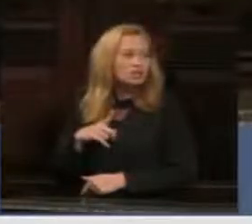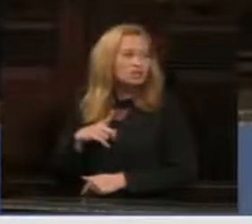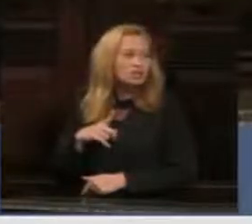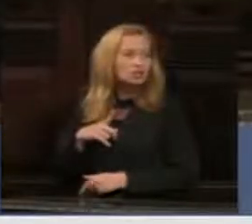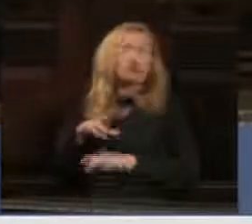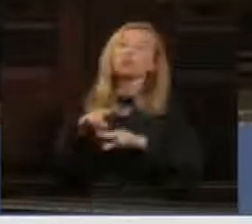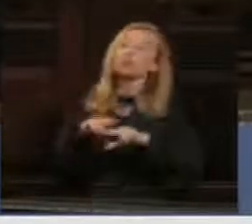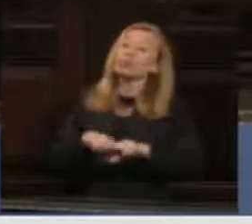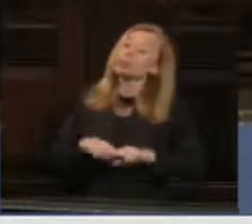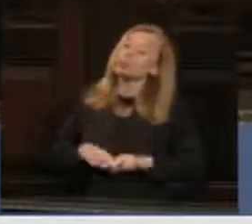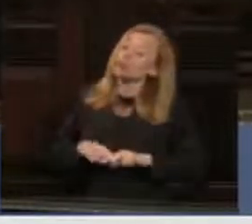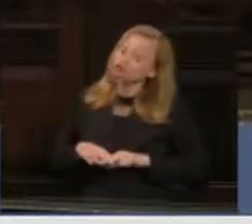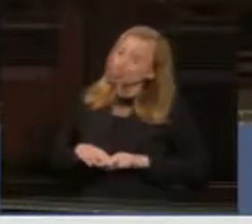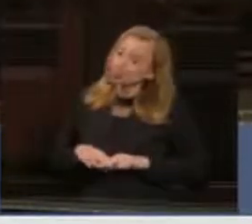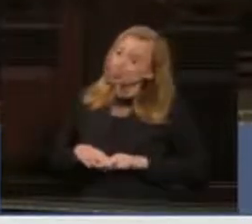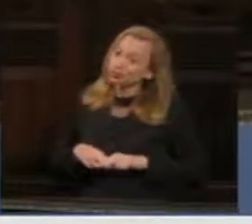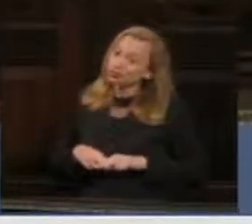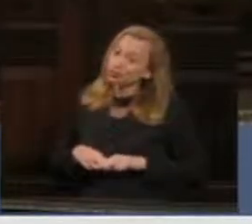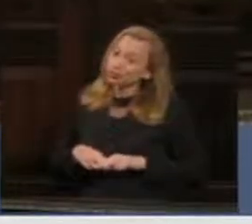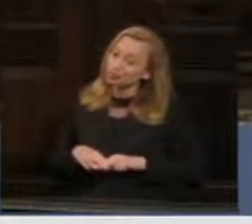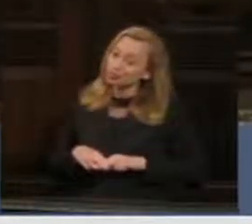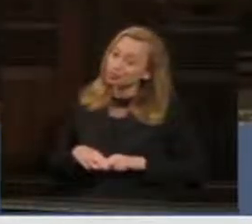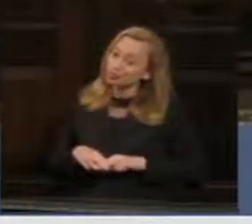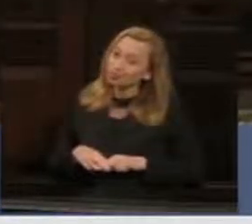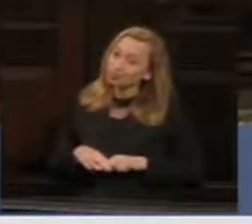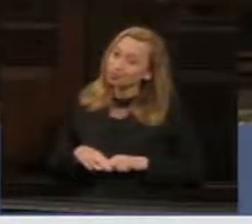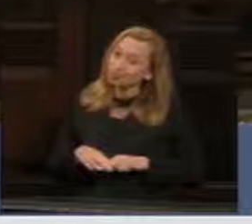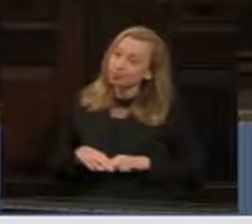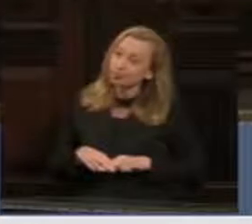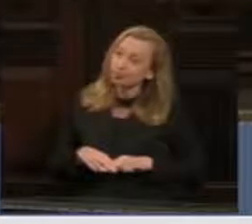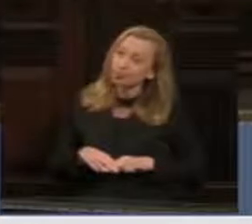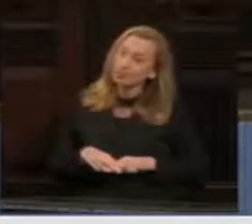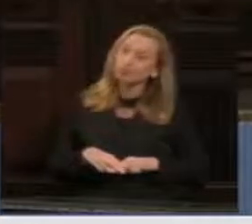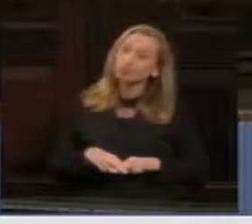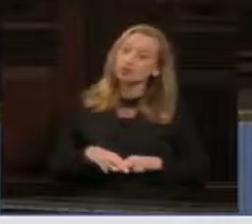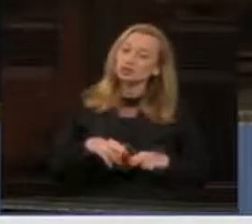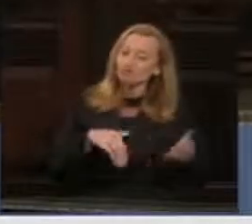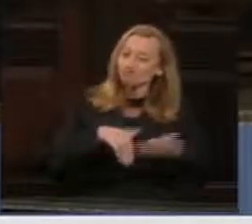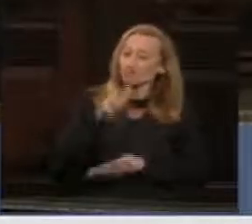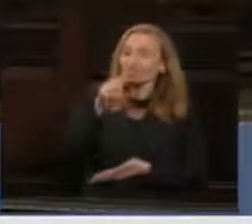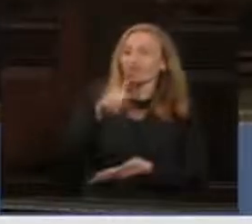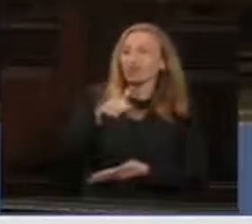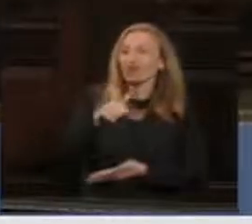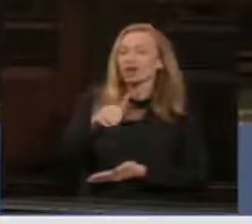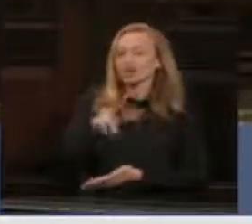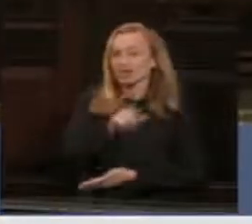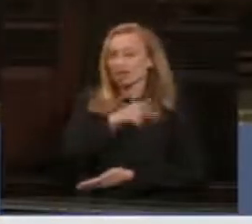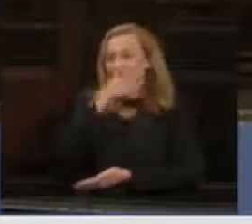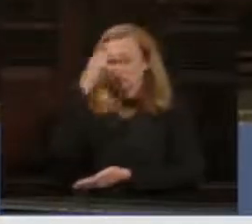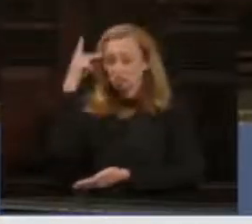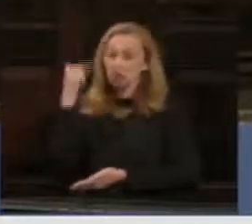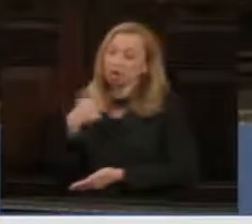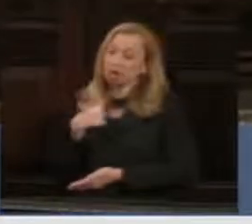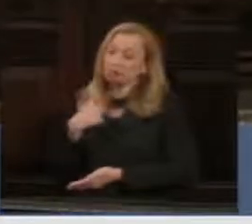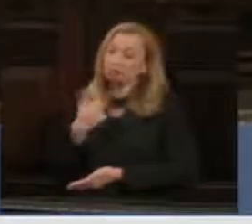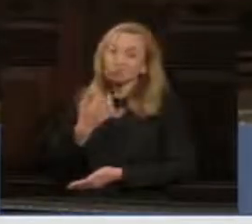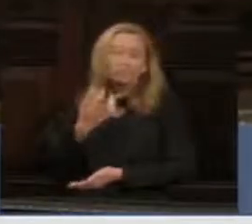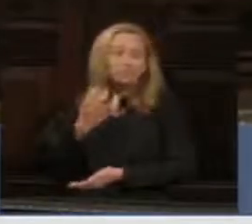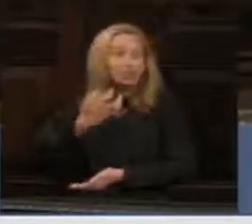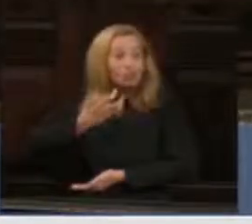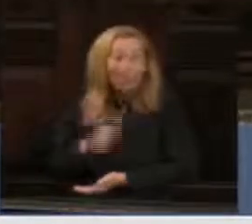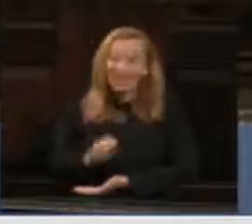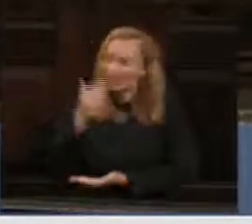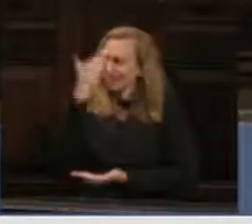tenha sido o verdadeiro motivo dessas demissões. Quero crer que não. Quero